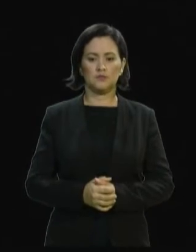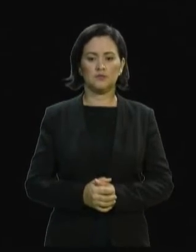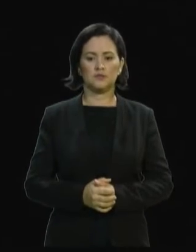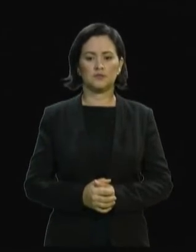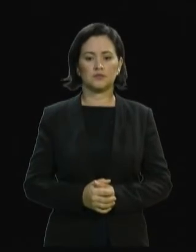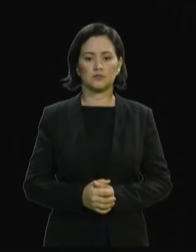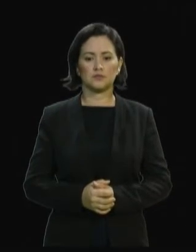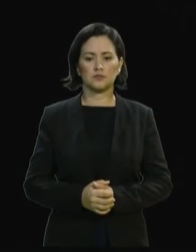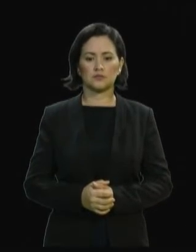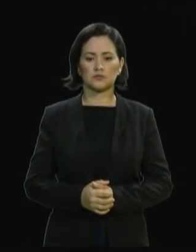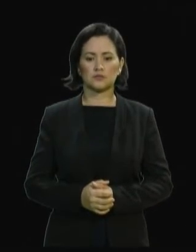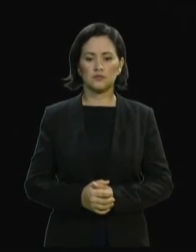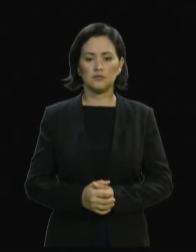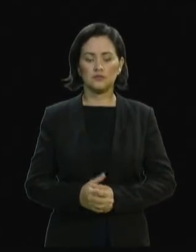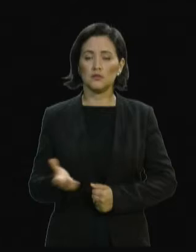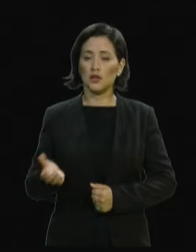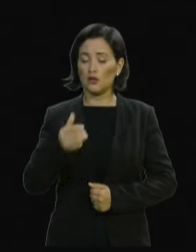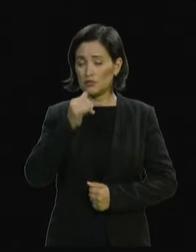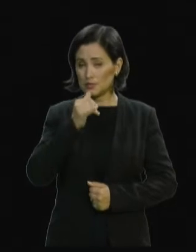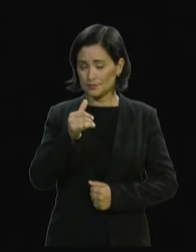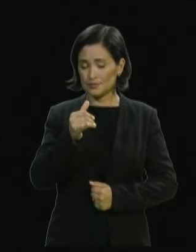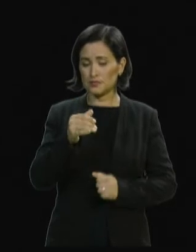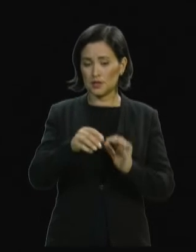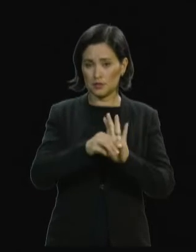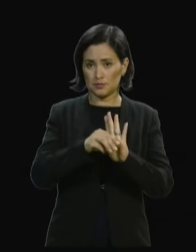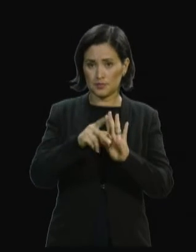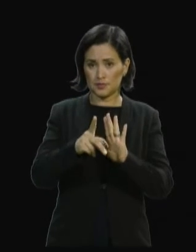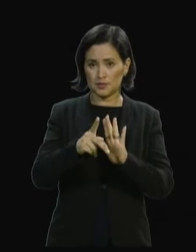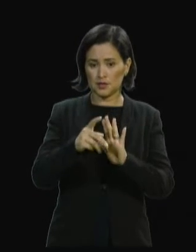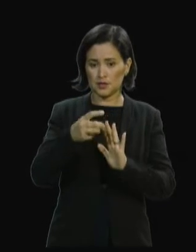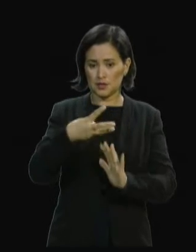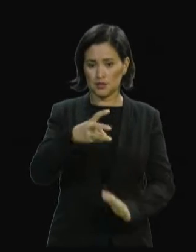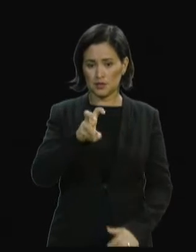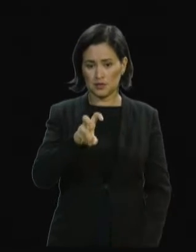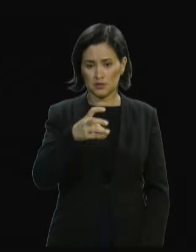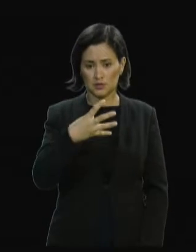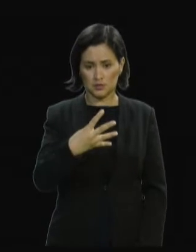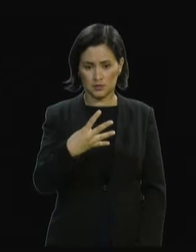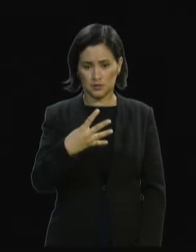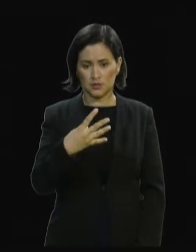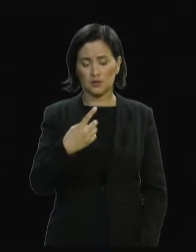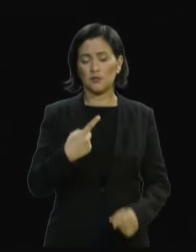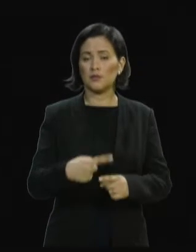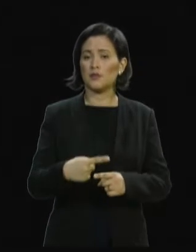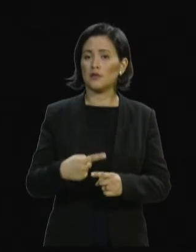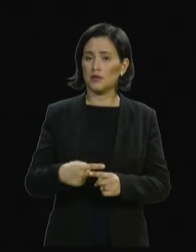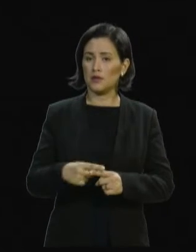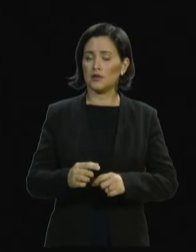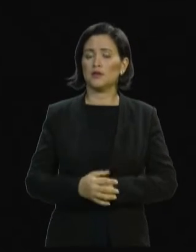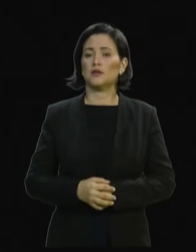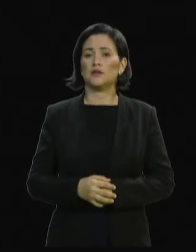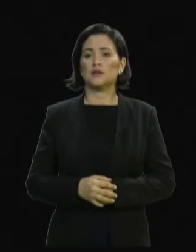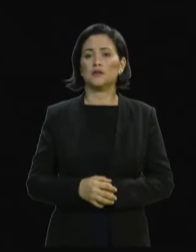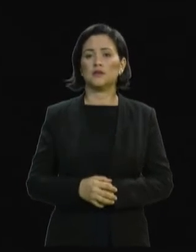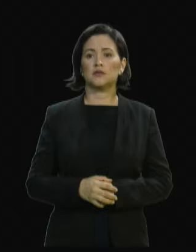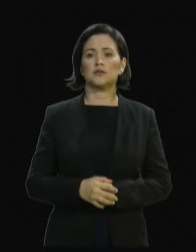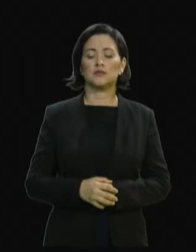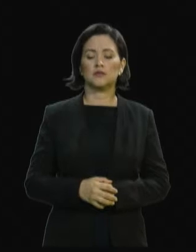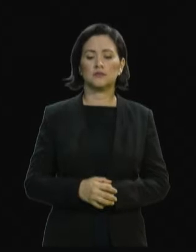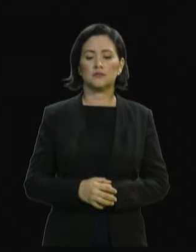em relação a essa medida provisória número 354, pois ela,